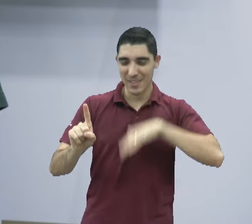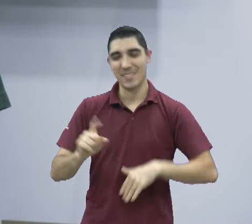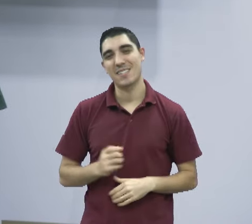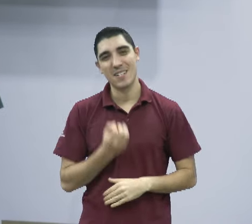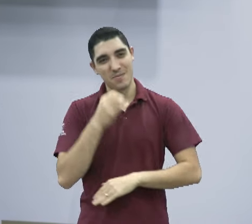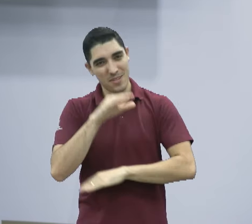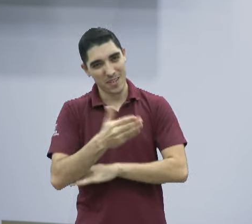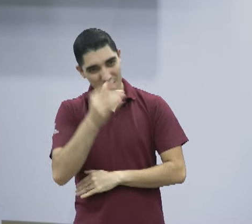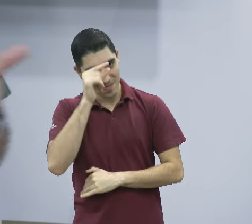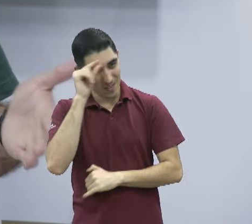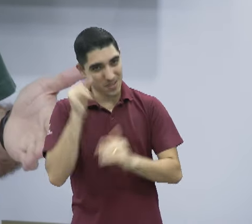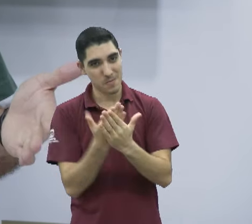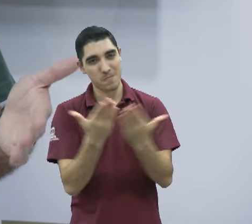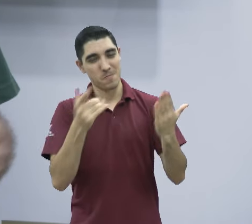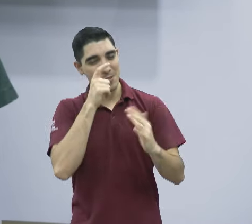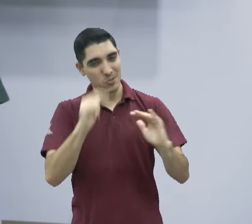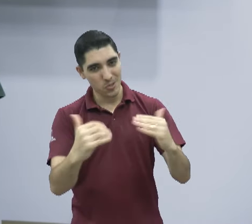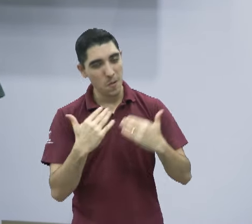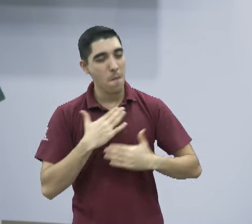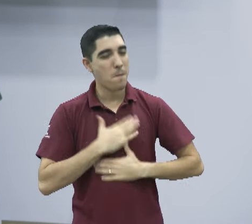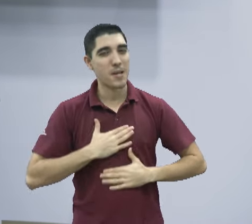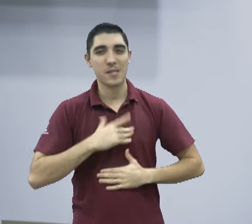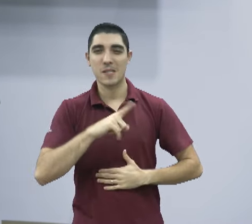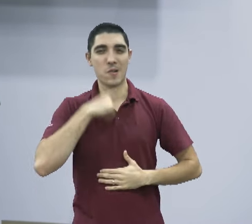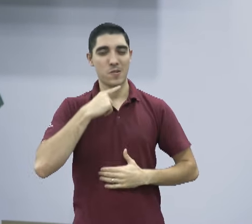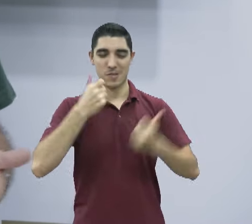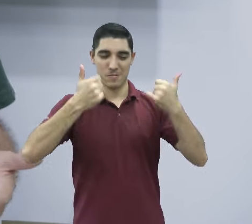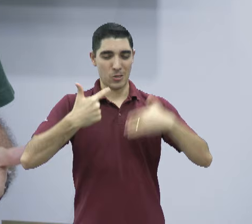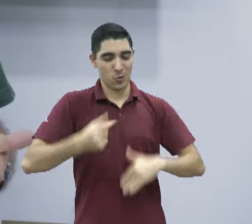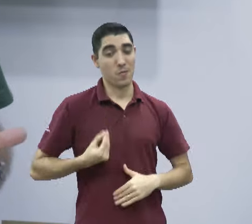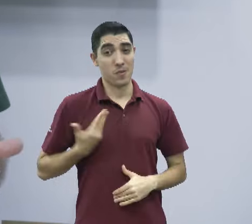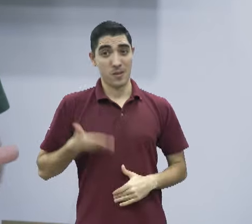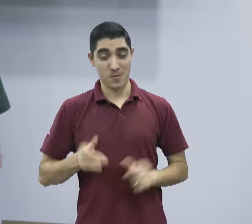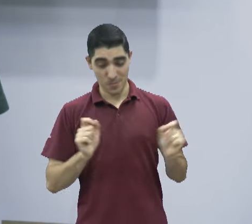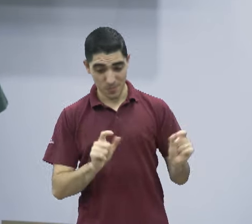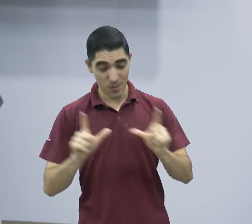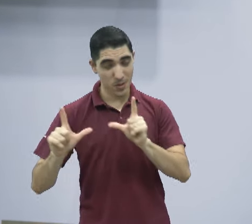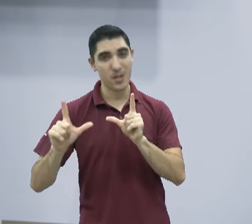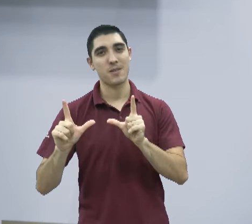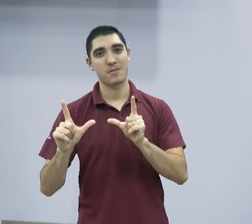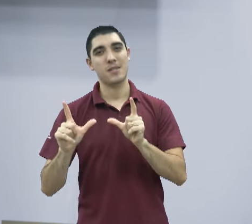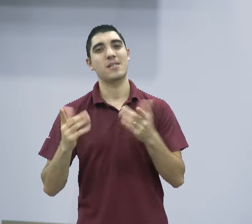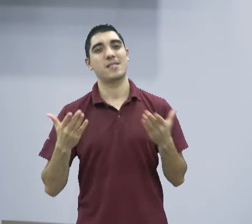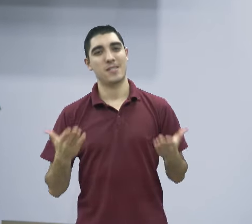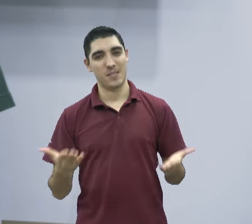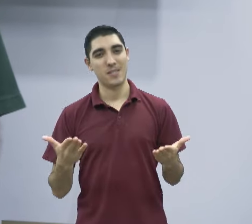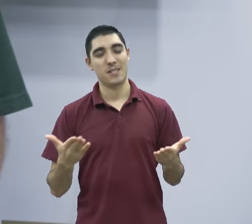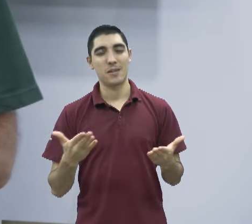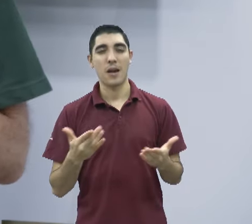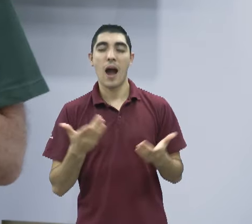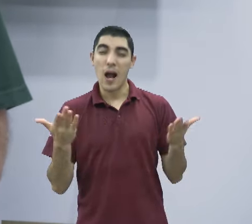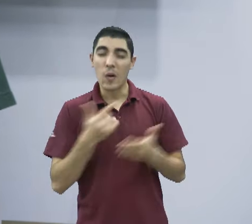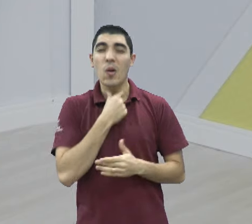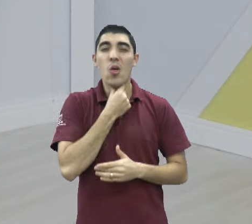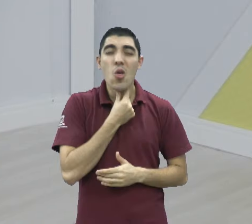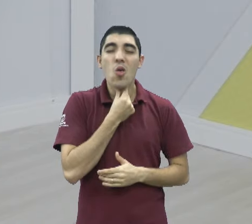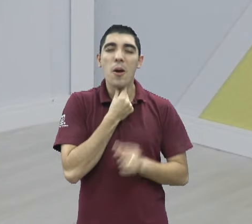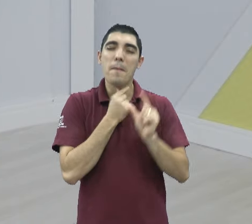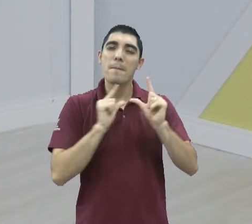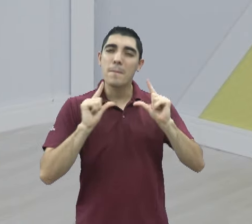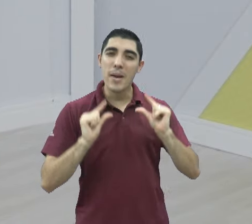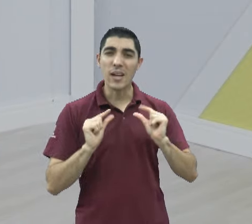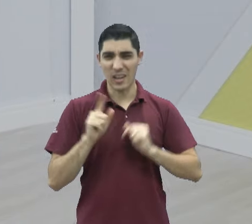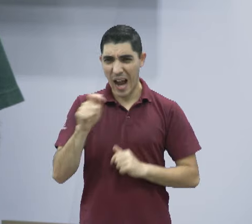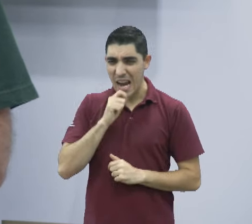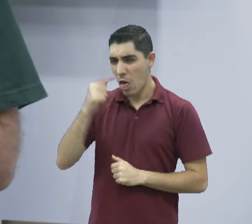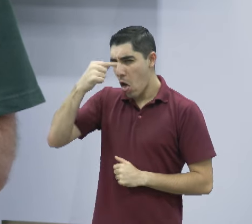Vieira. Boa tarde a você de casa. Como sempre, é um prazer inenarrável estar em mais um Hora do Esporte, um pouco menos rouco do que sexta-feira. Tá funguento ainda,